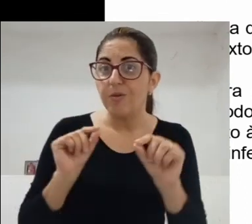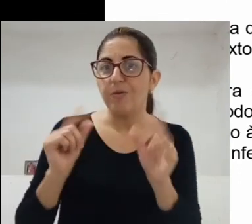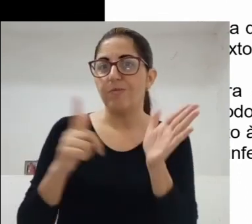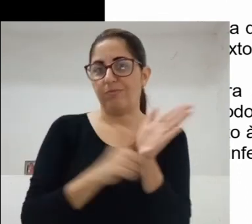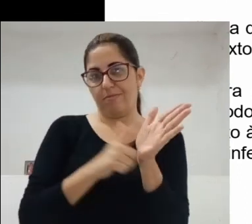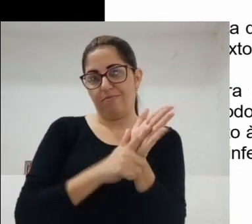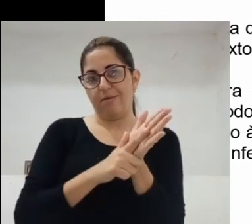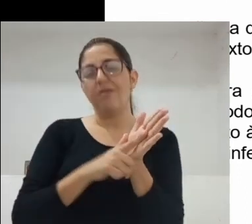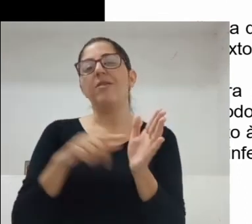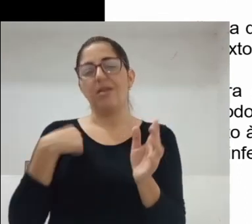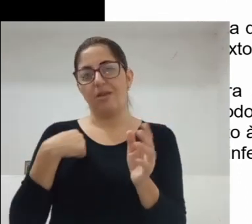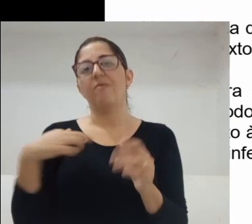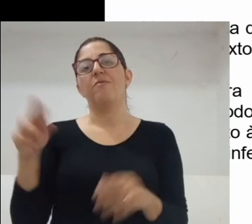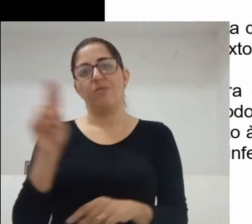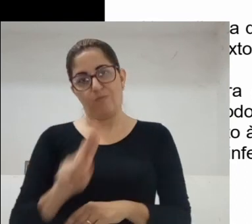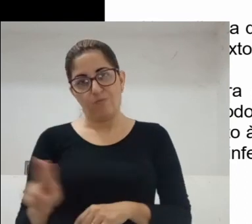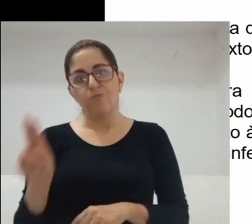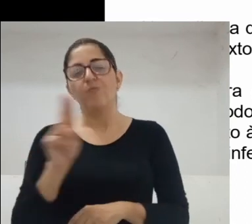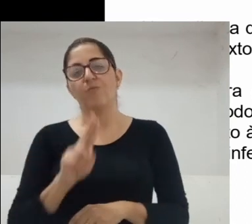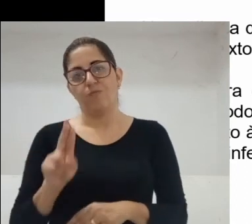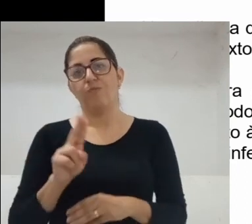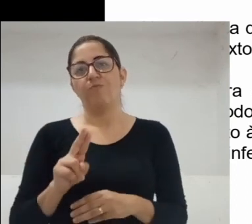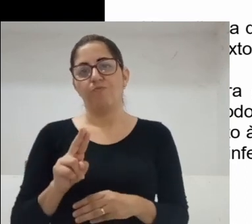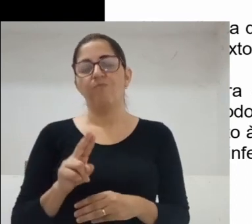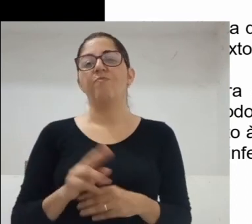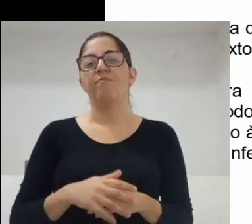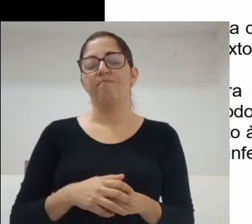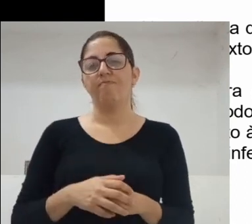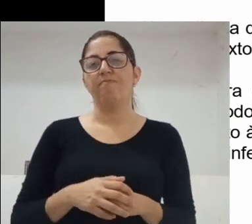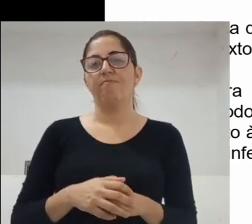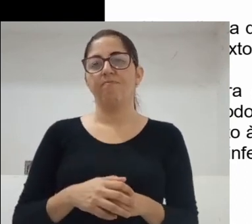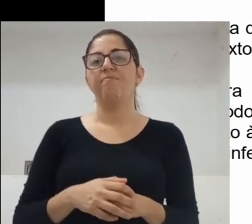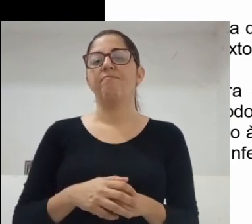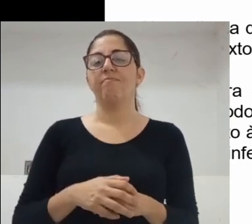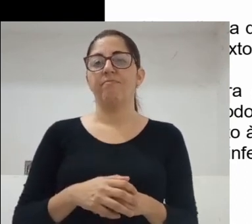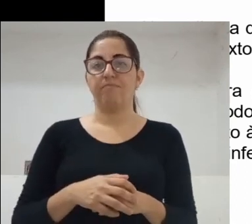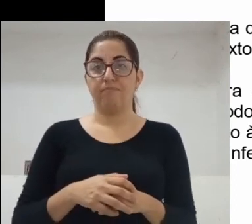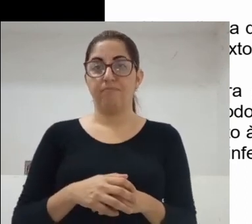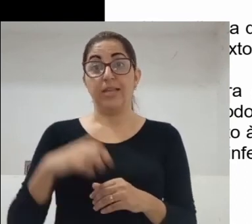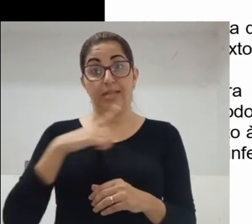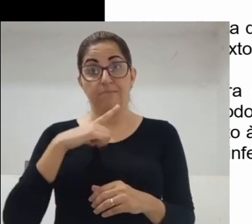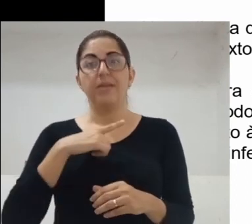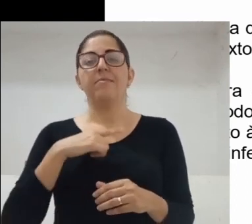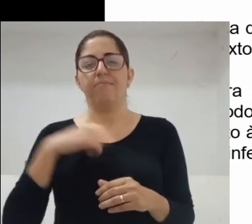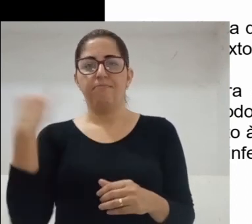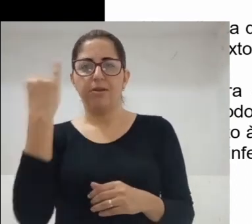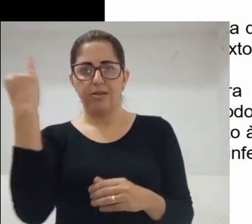usando, e isso implica também na escolha do tamanho de papel que eu vou utilizar, não é?